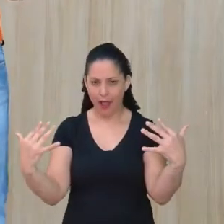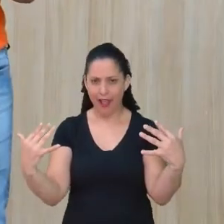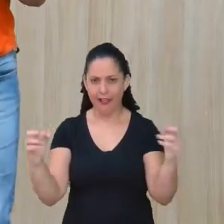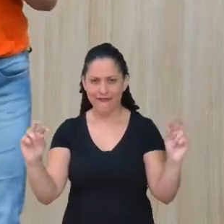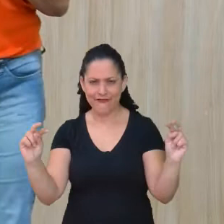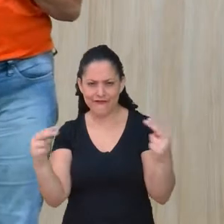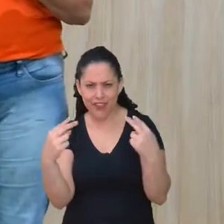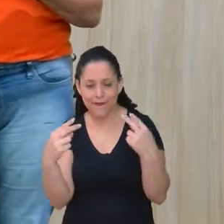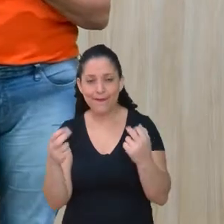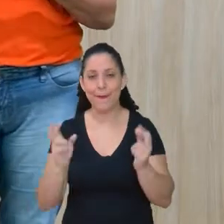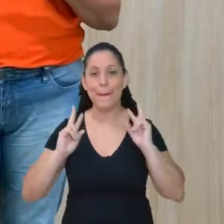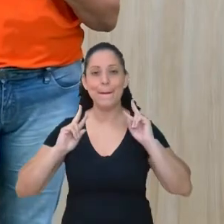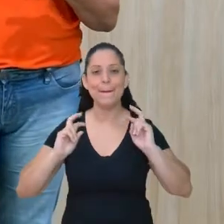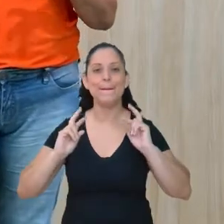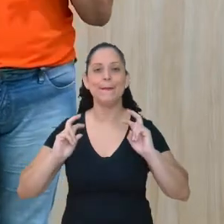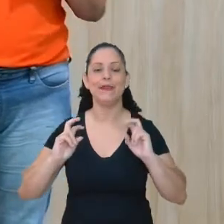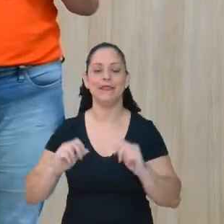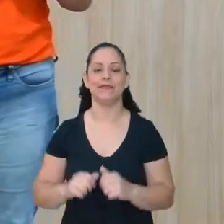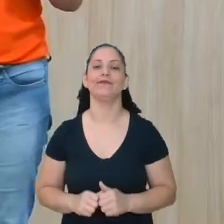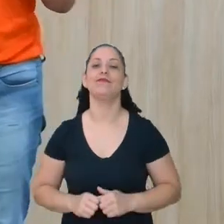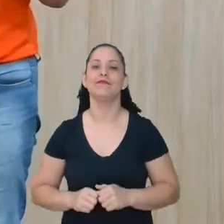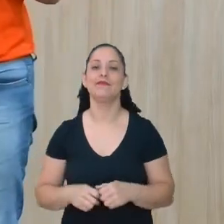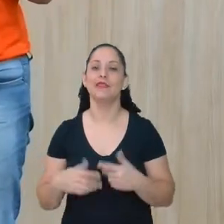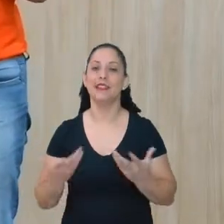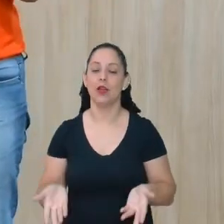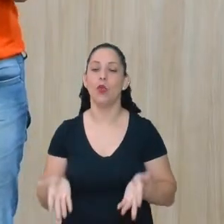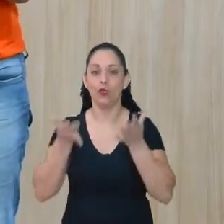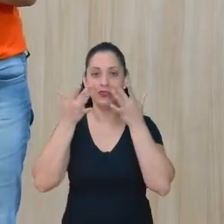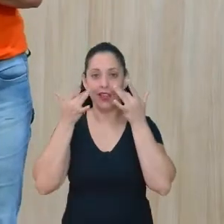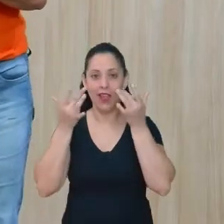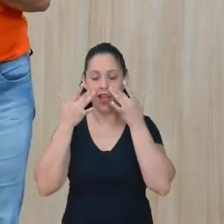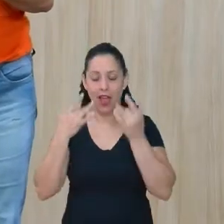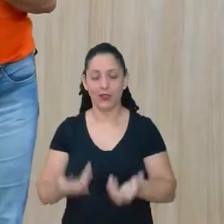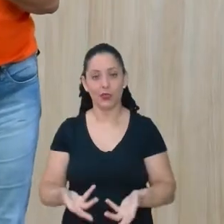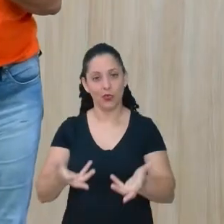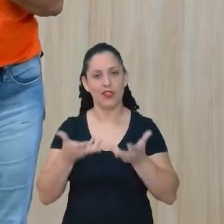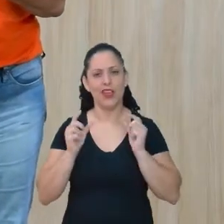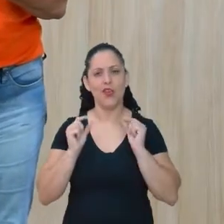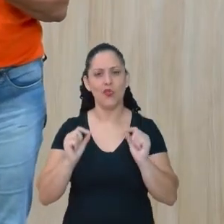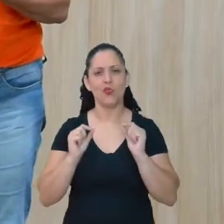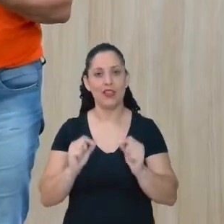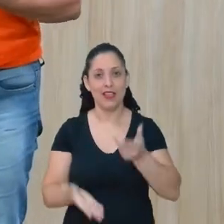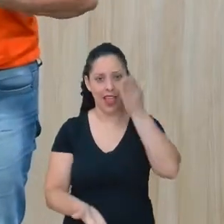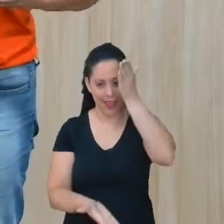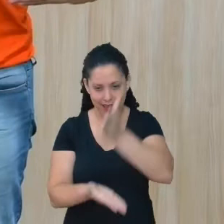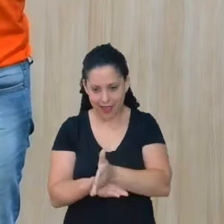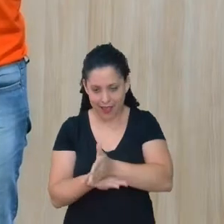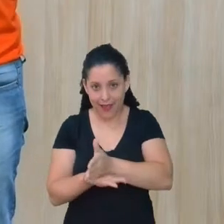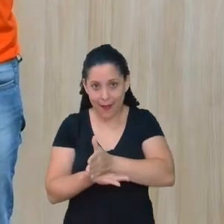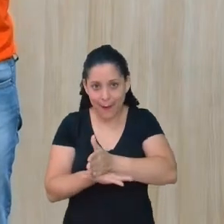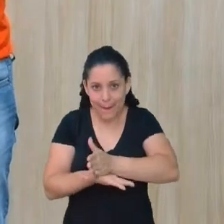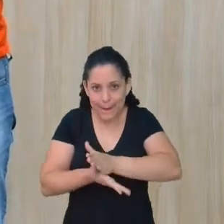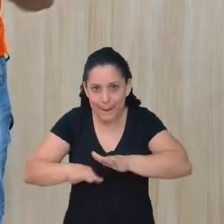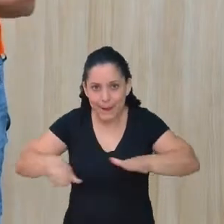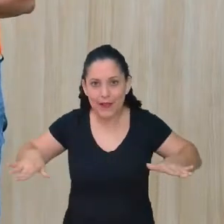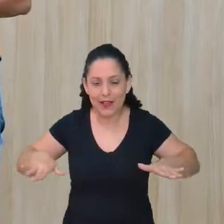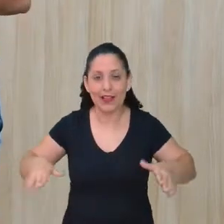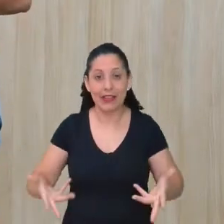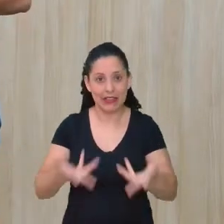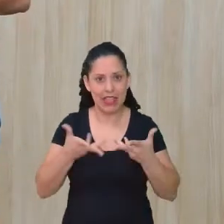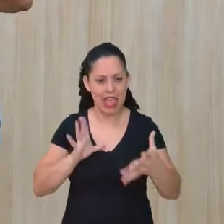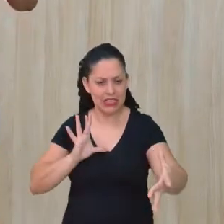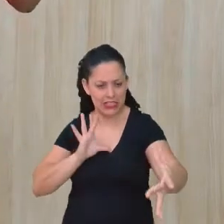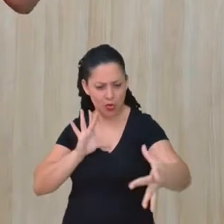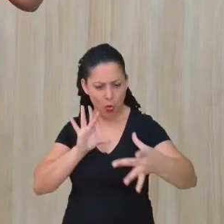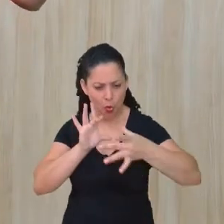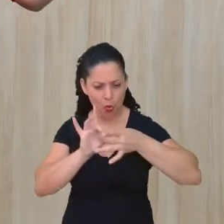épico e o teatro contemporâneo, pós-dramático, ele quer justamente quebrar essa parede, quer essa junção do público. Por